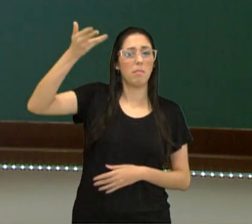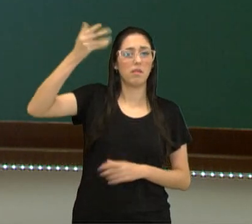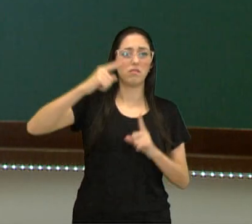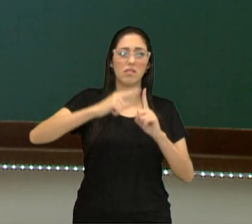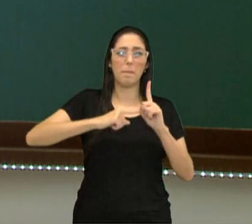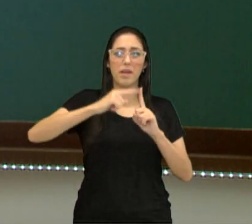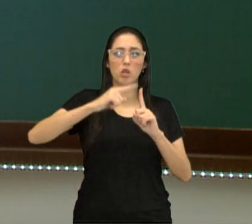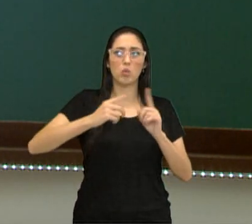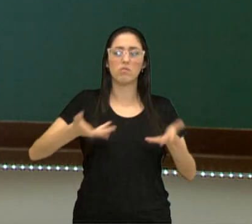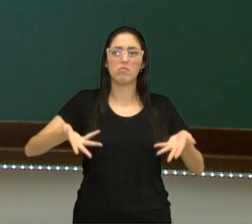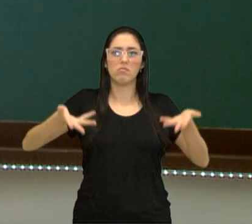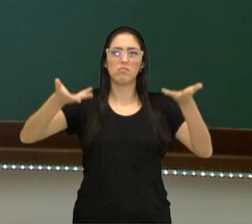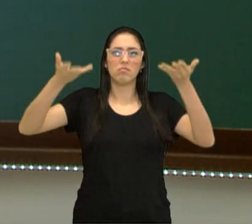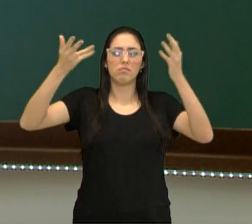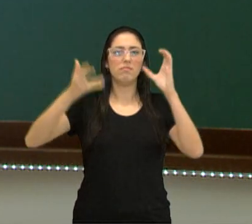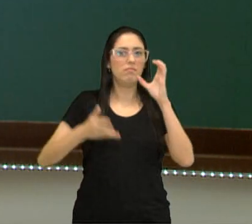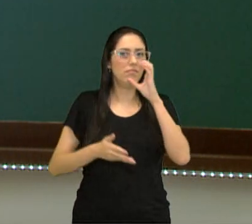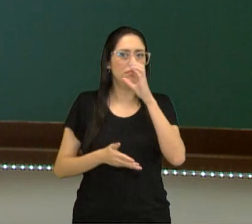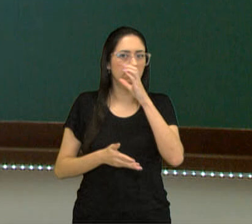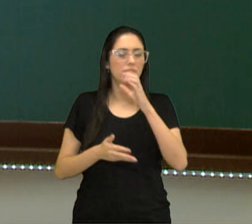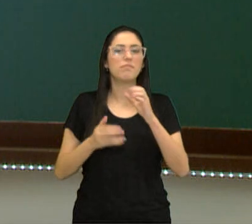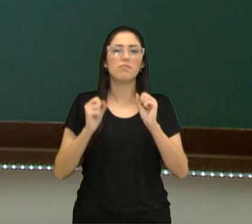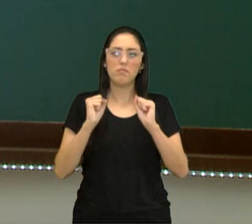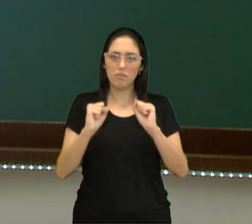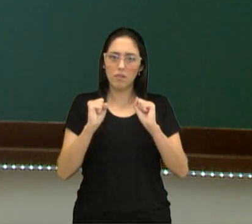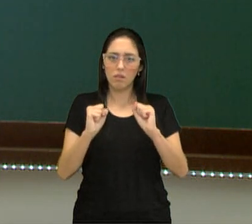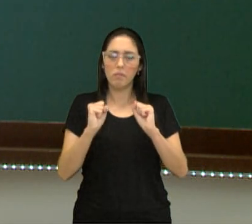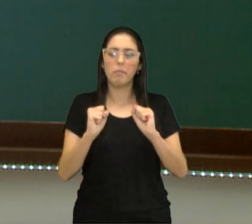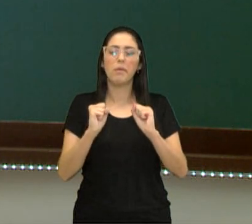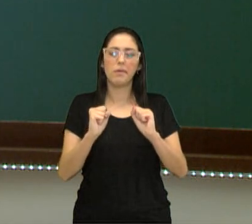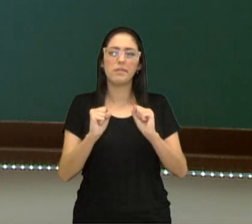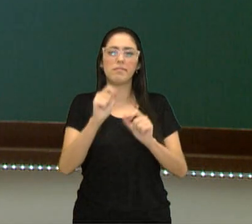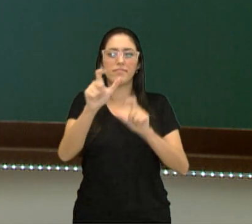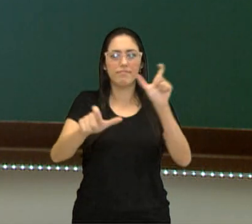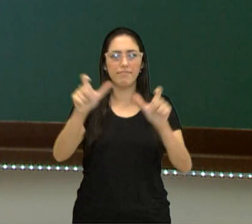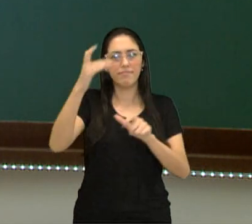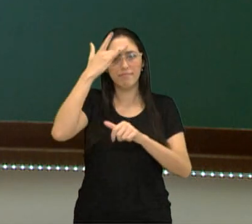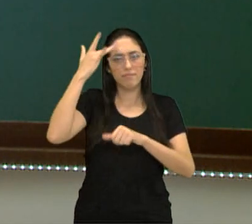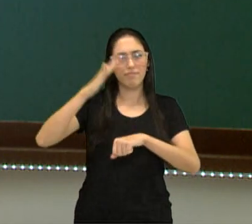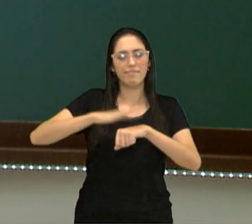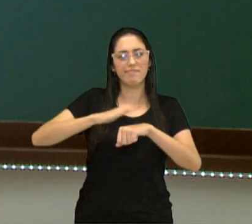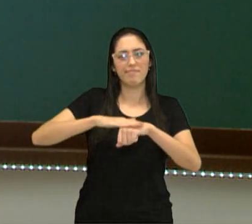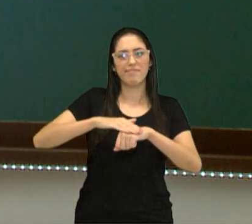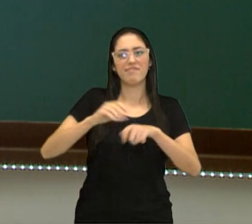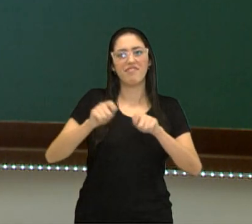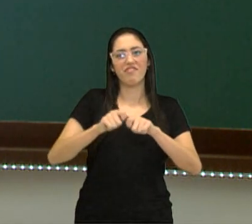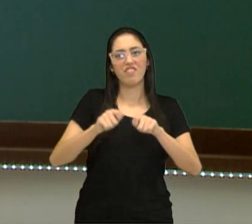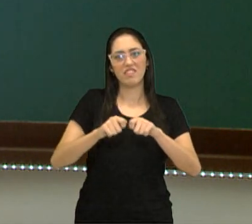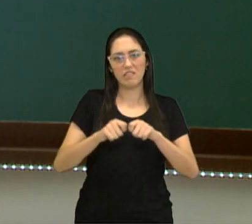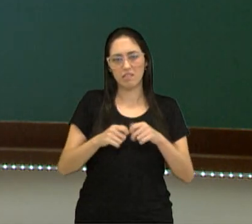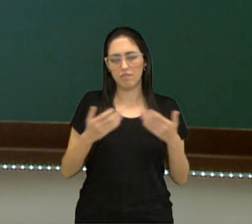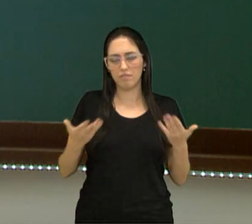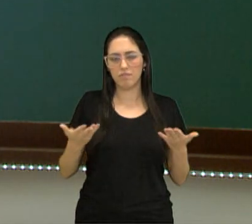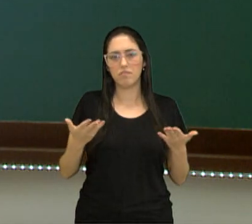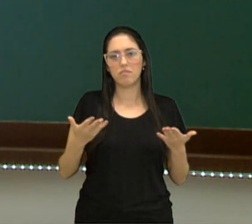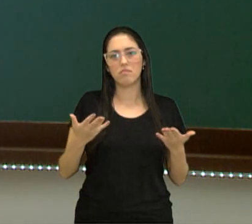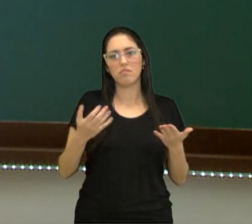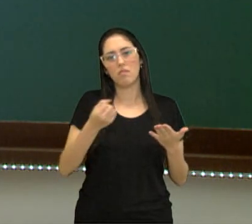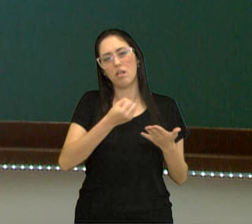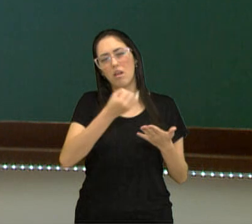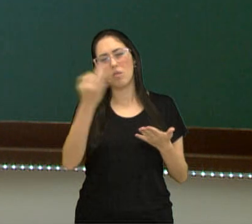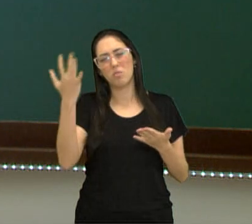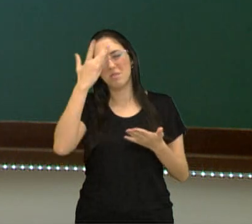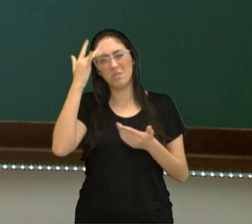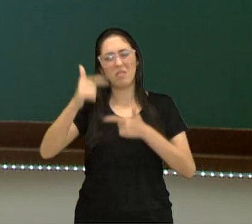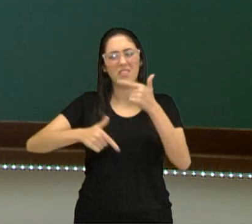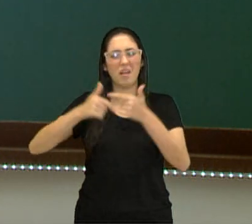que dispõe de causas naturais, mas também potencializadas pela ação humana, principalmente ali por algumas atividades